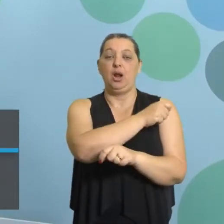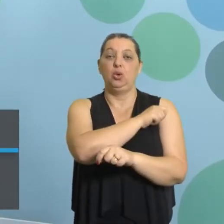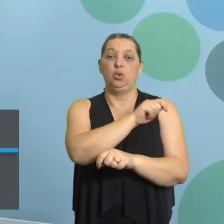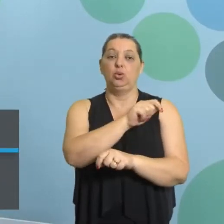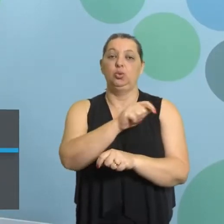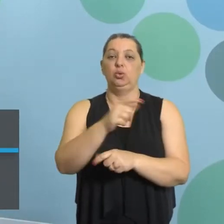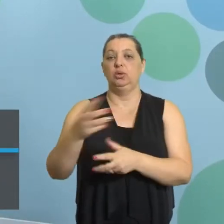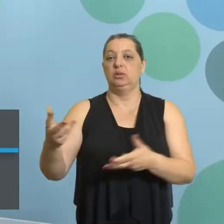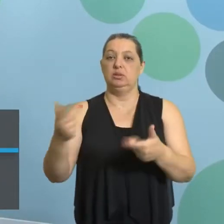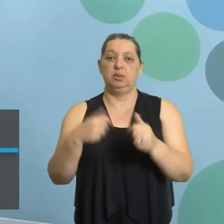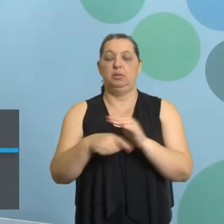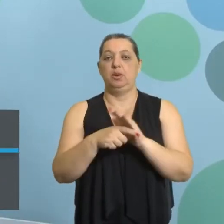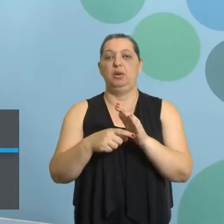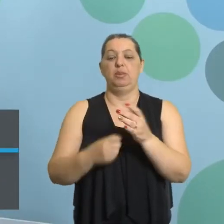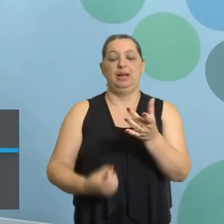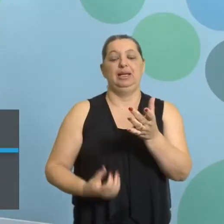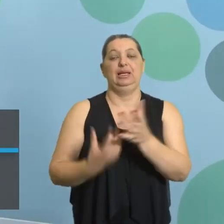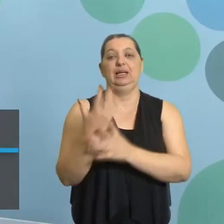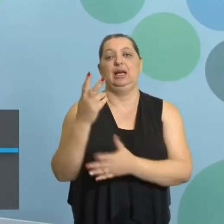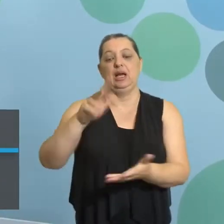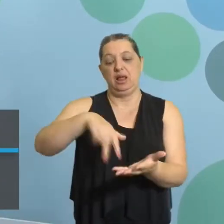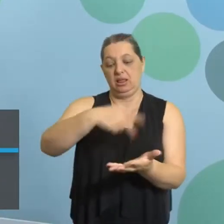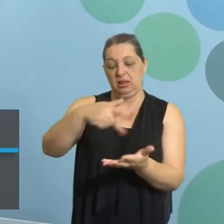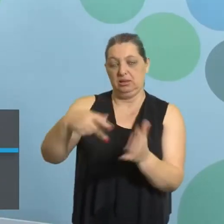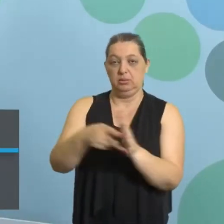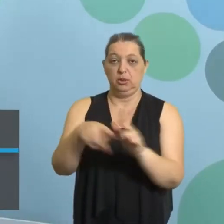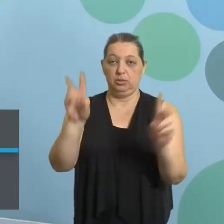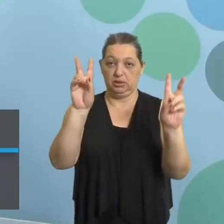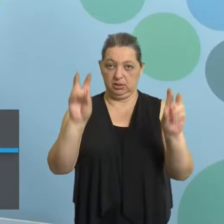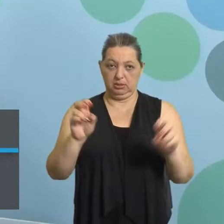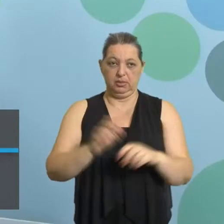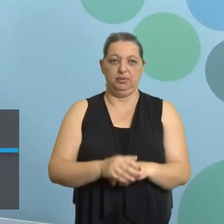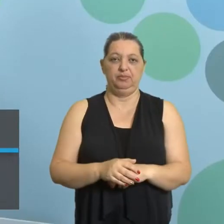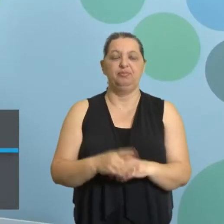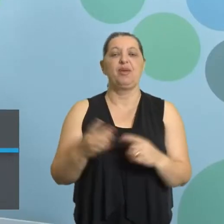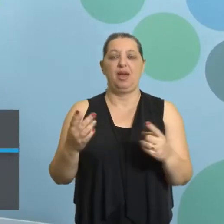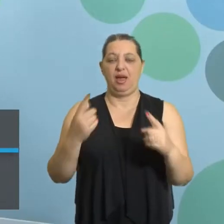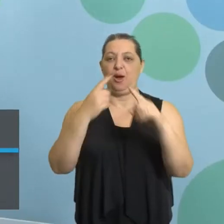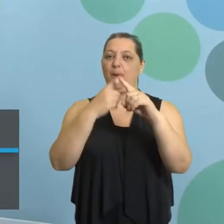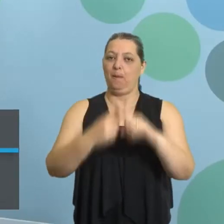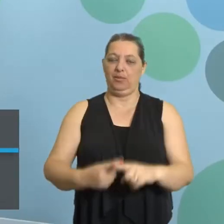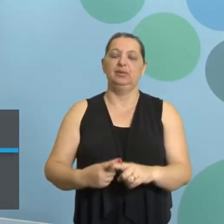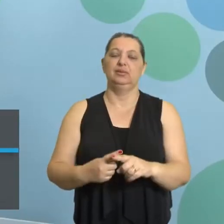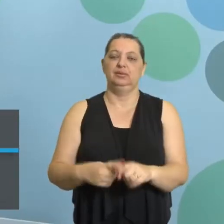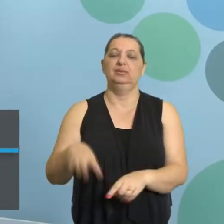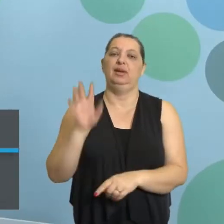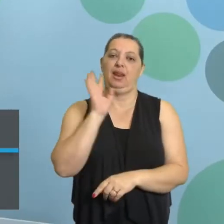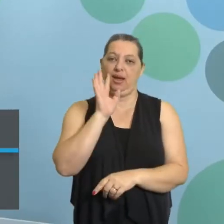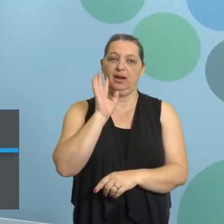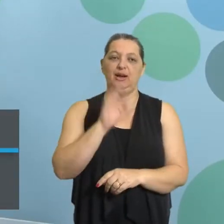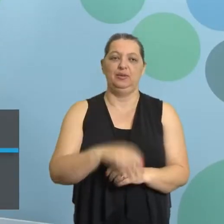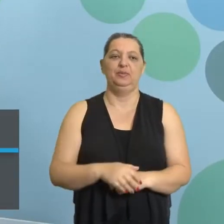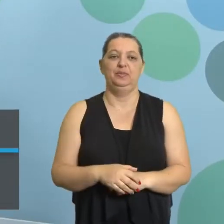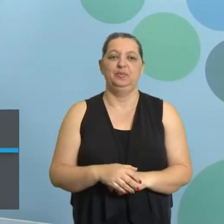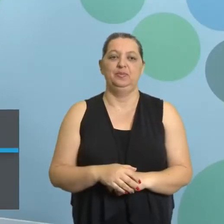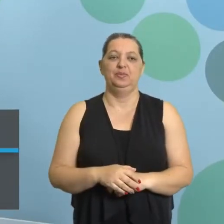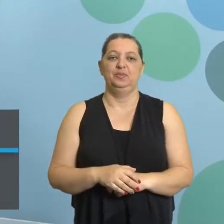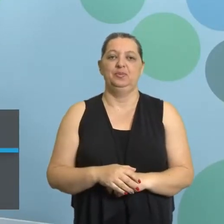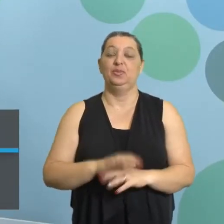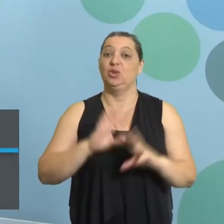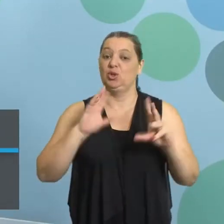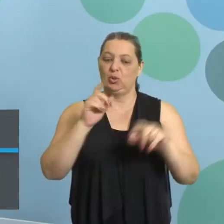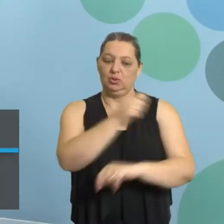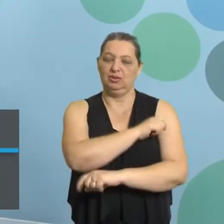tinham que criar uma dança em cima daquela daquela temática específica E era uma competição muito legal também interessante todos os alunos se se